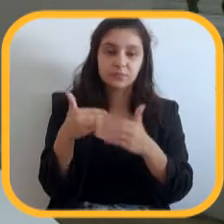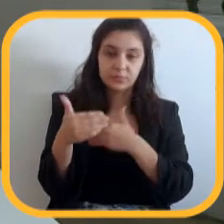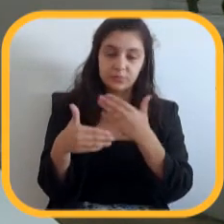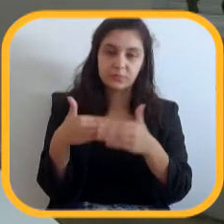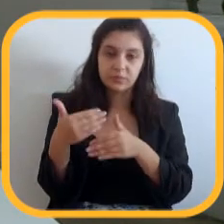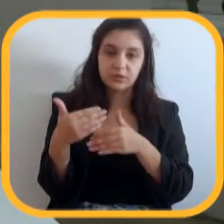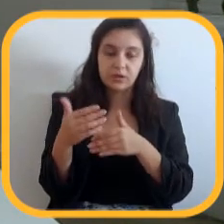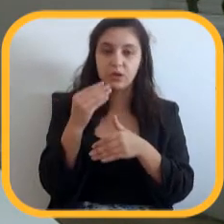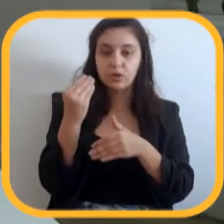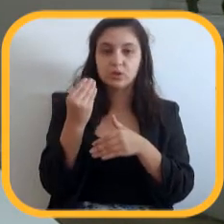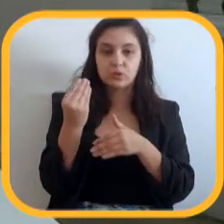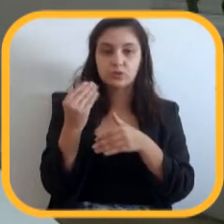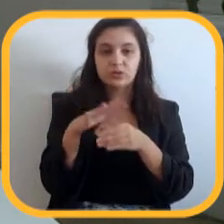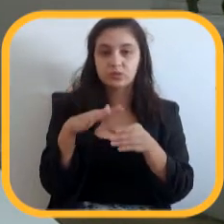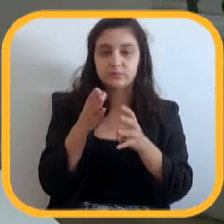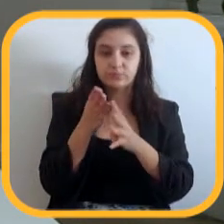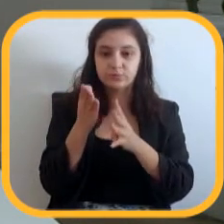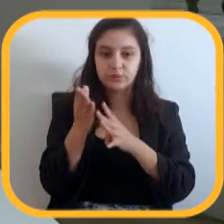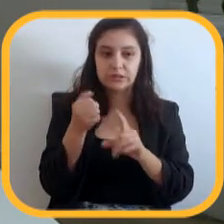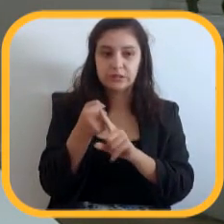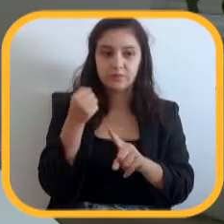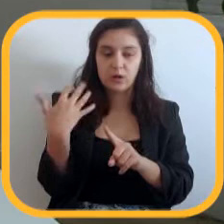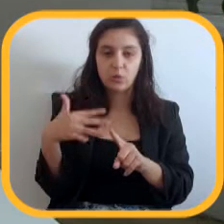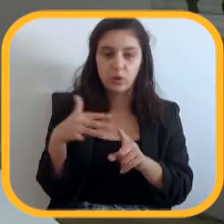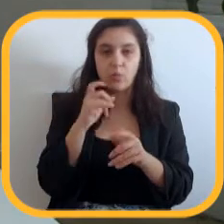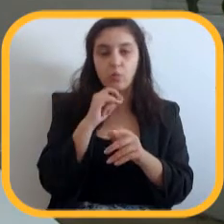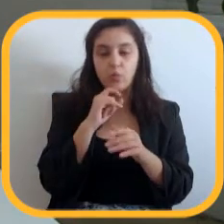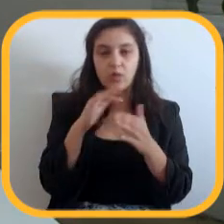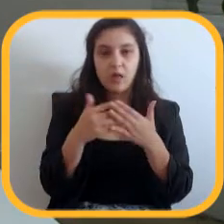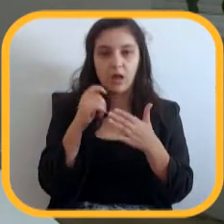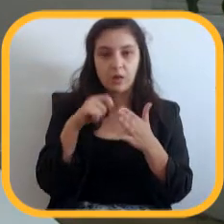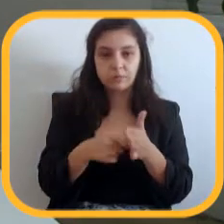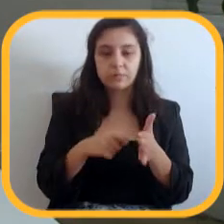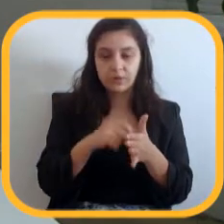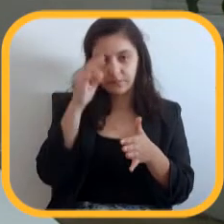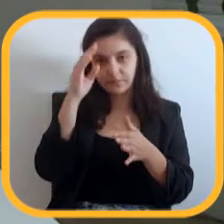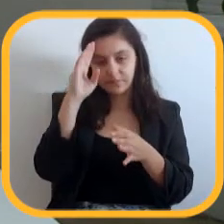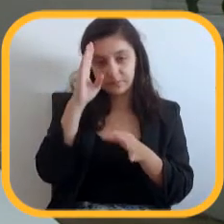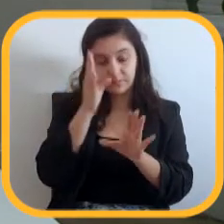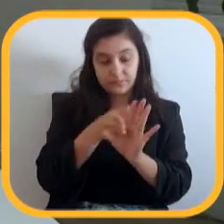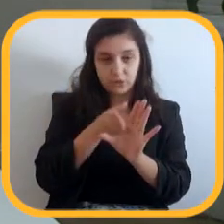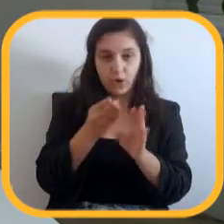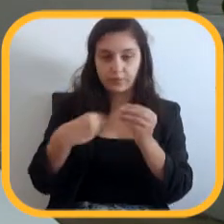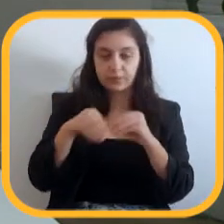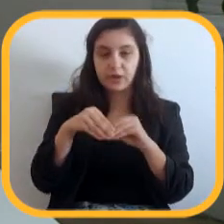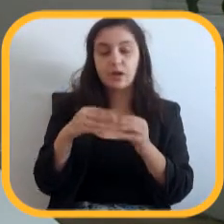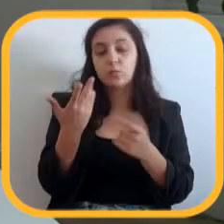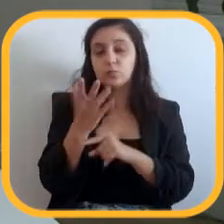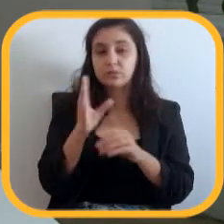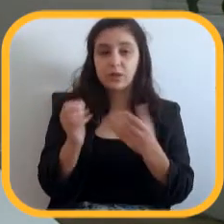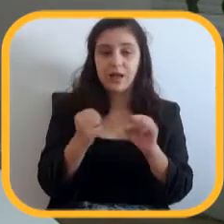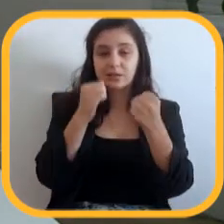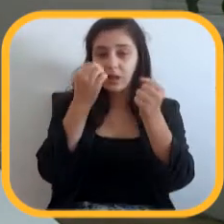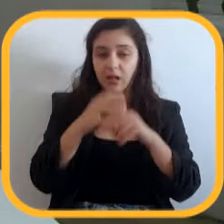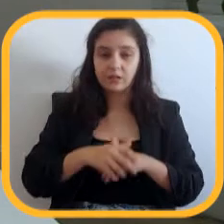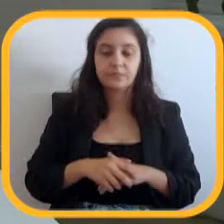percurso académico, os alunos passam por situações desafiantes que podem gerar uma pressão psicológica extra. A ansiedade é um